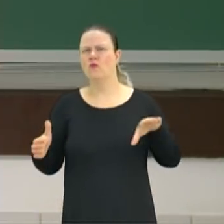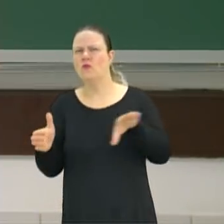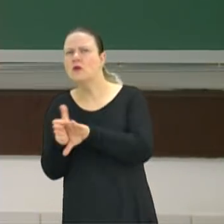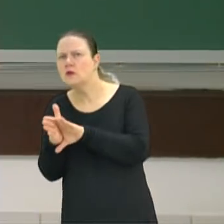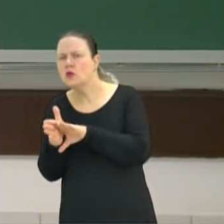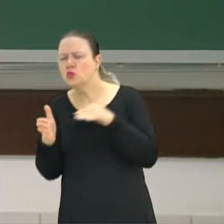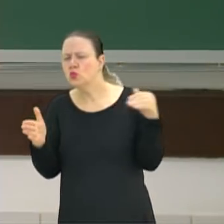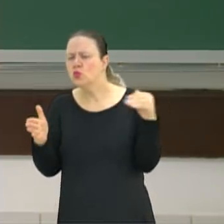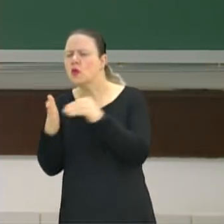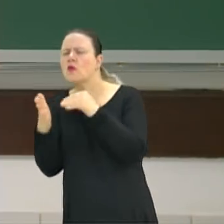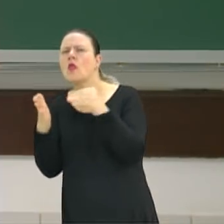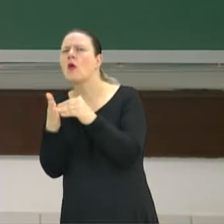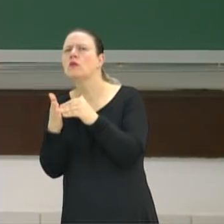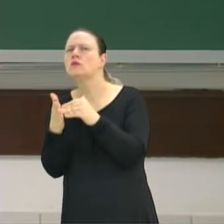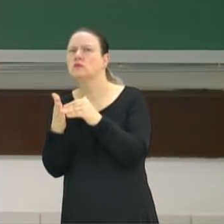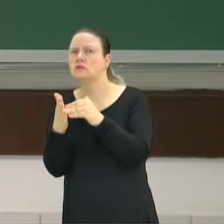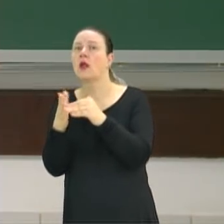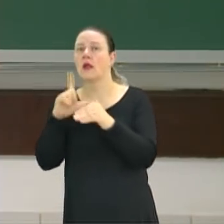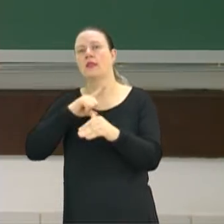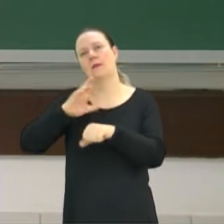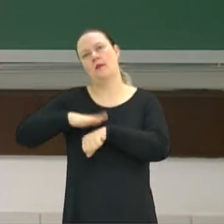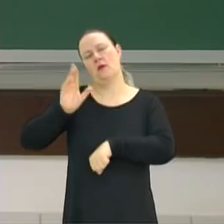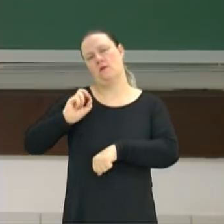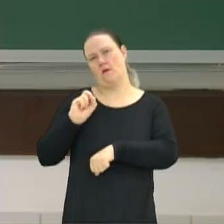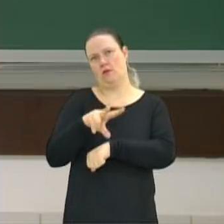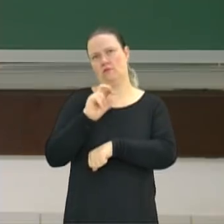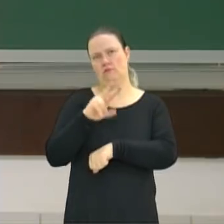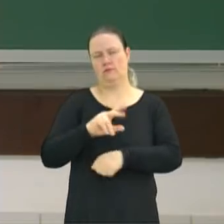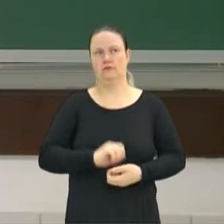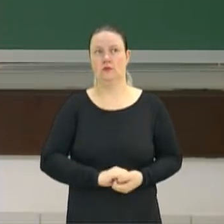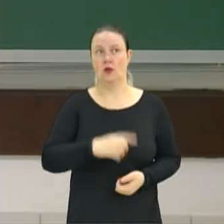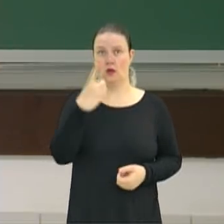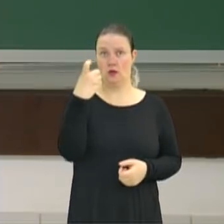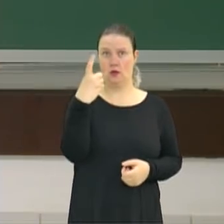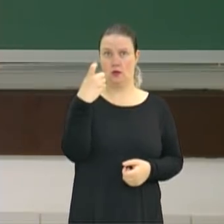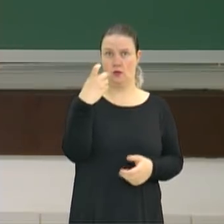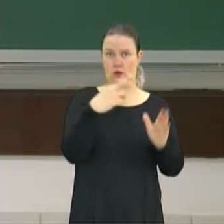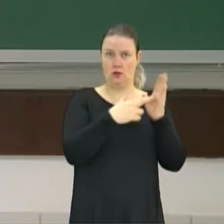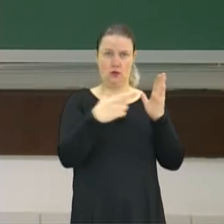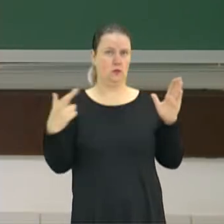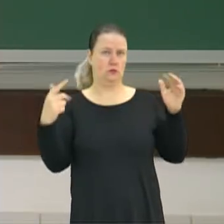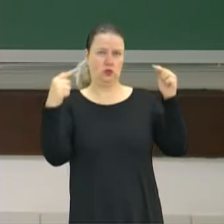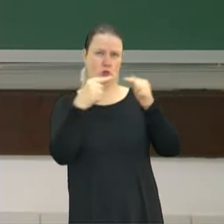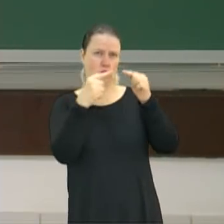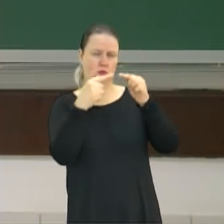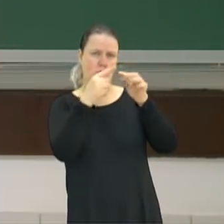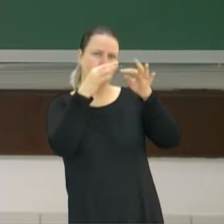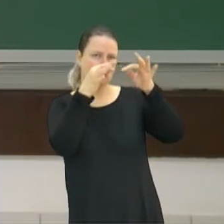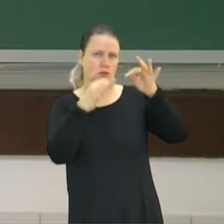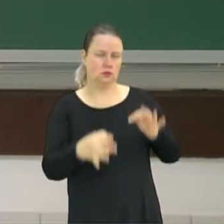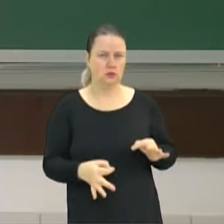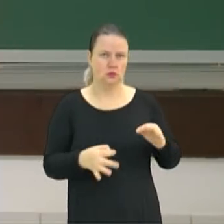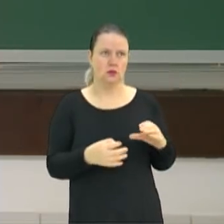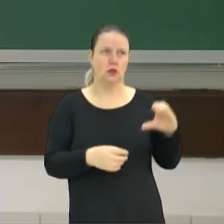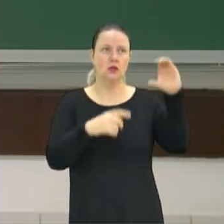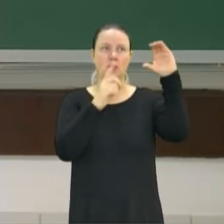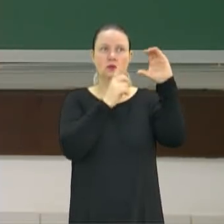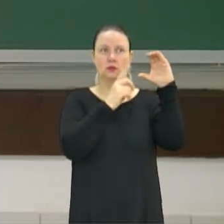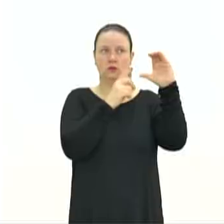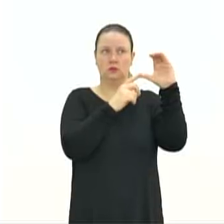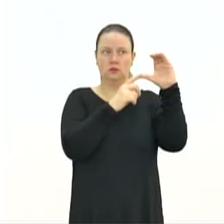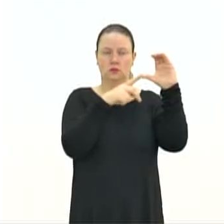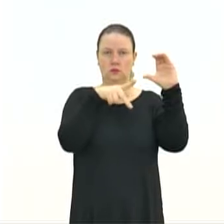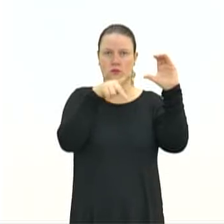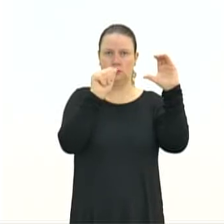do pesticida do que no início? Então a única alternativa que mostra isso, ó, crescendo progressivamente a quantidade, é aqui, ó, o plâncton